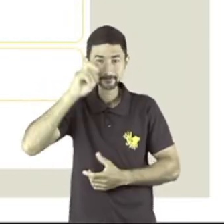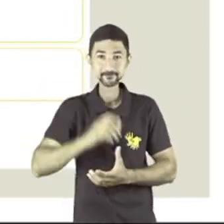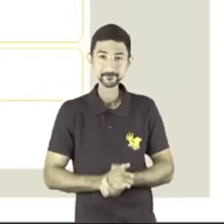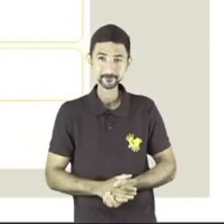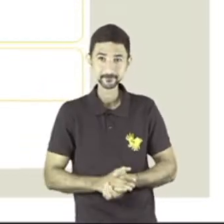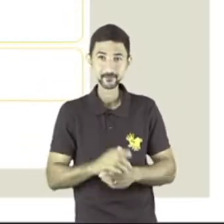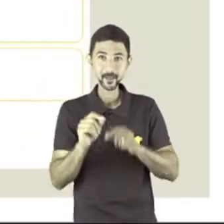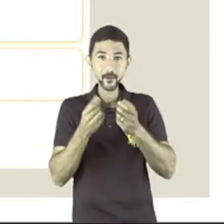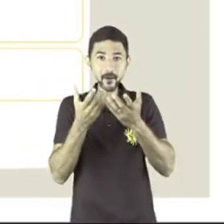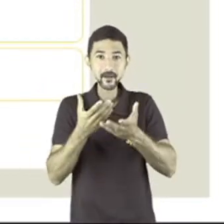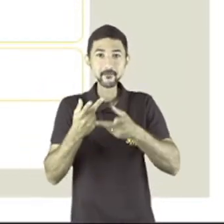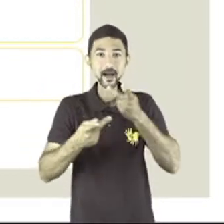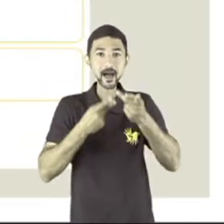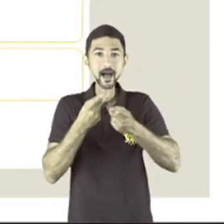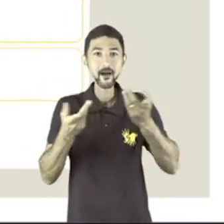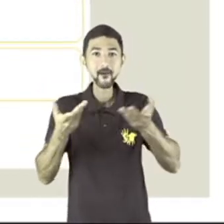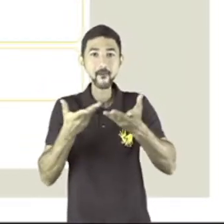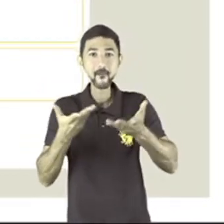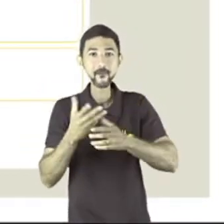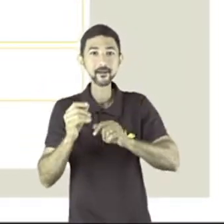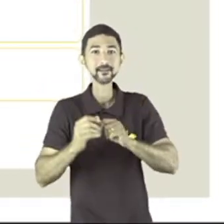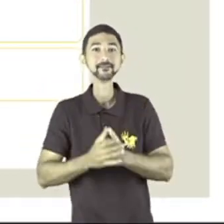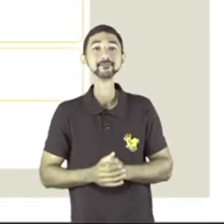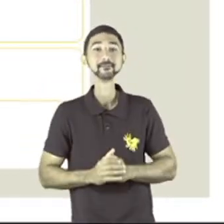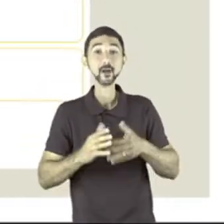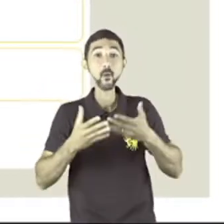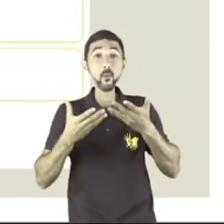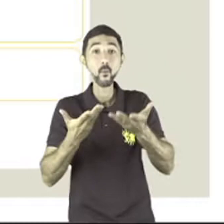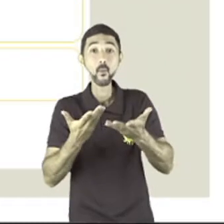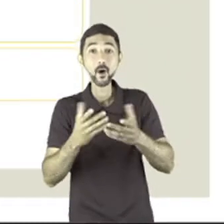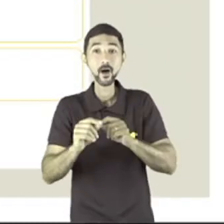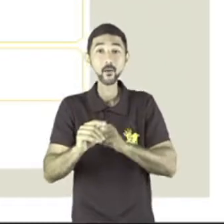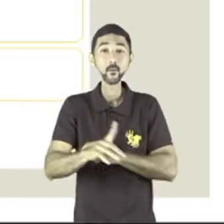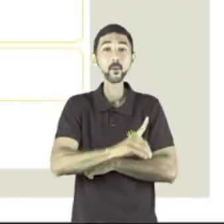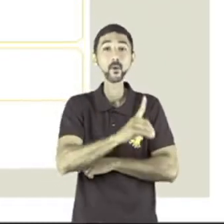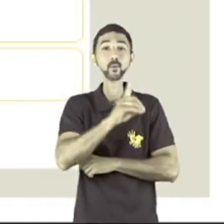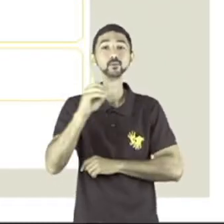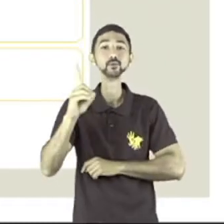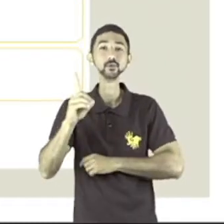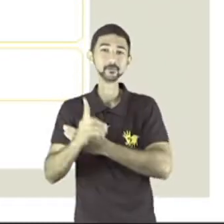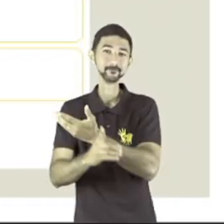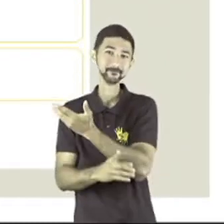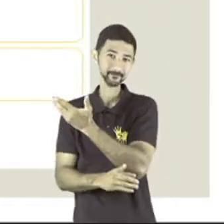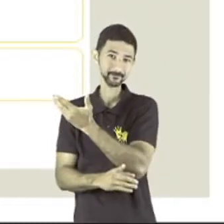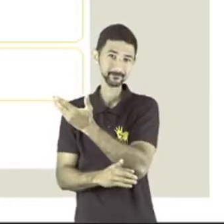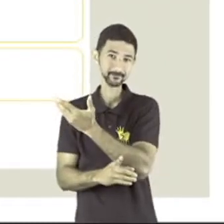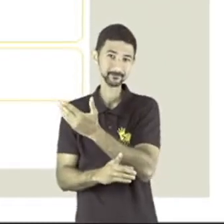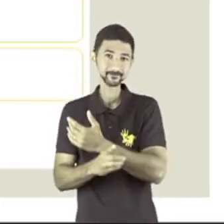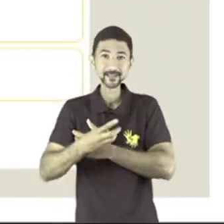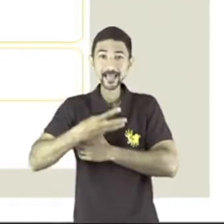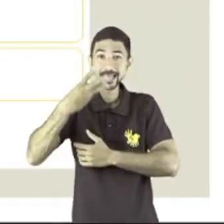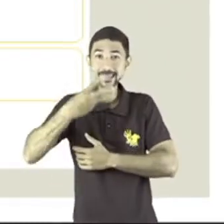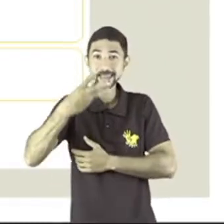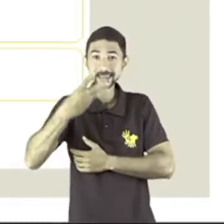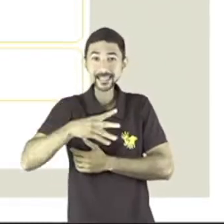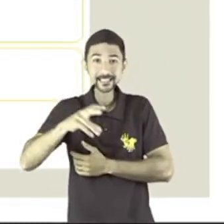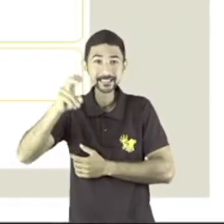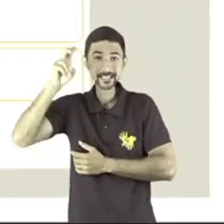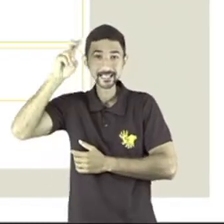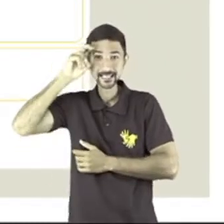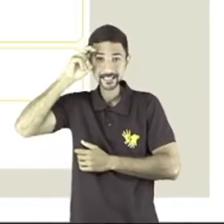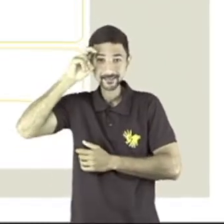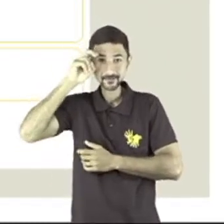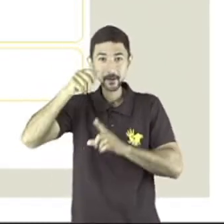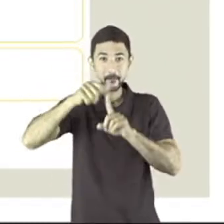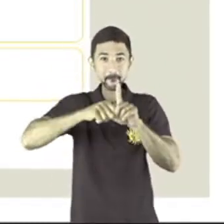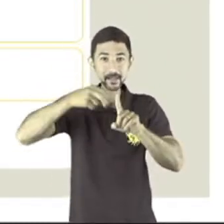eu quero que vocês me digam agora qual é o dia da terceira quinta-feira do mês